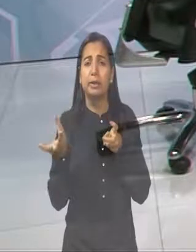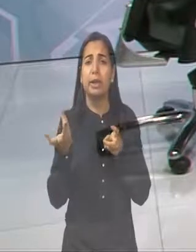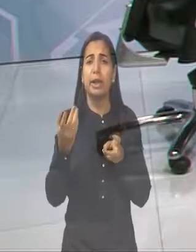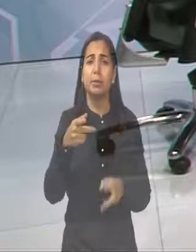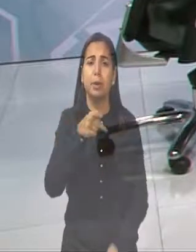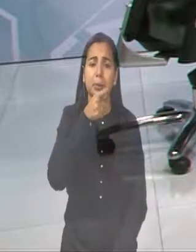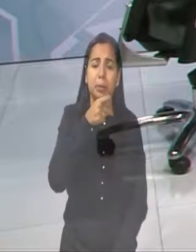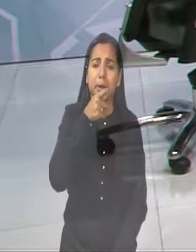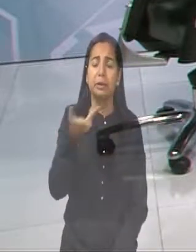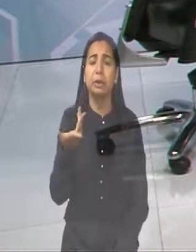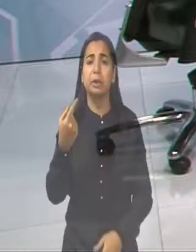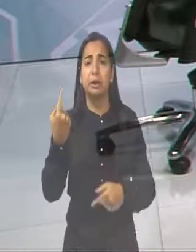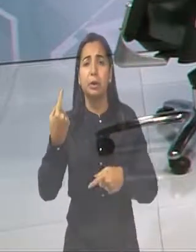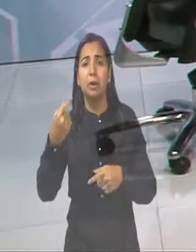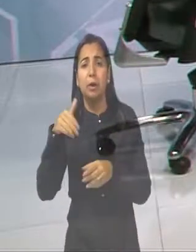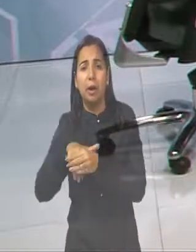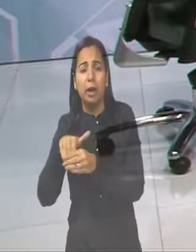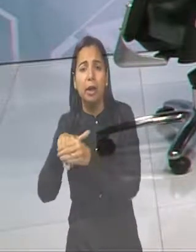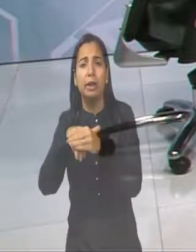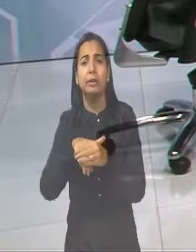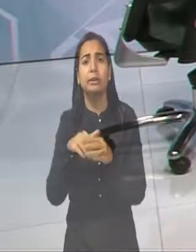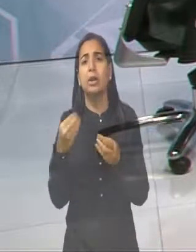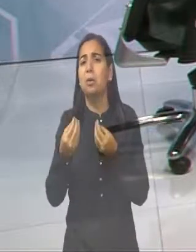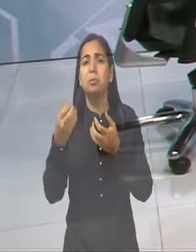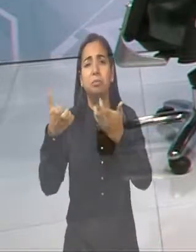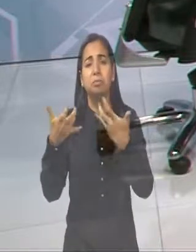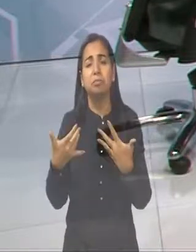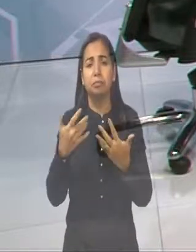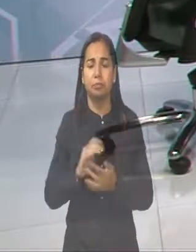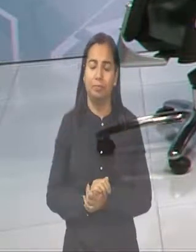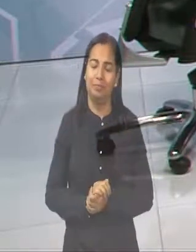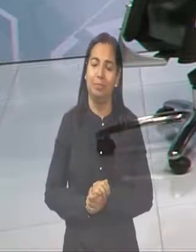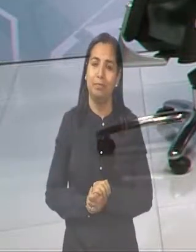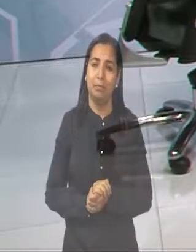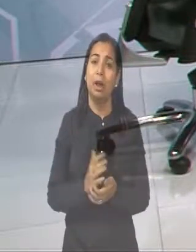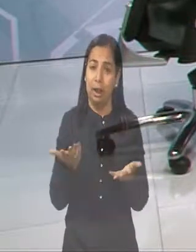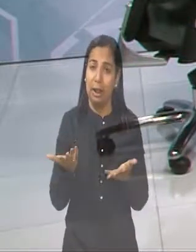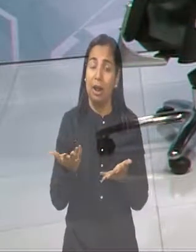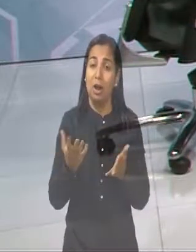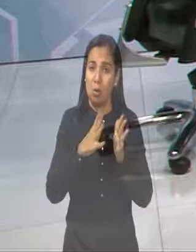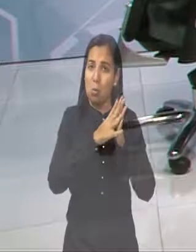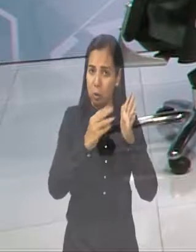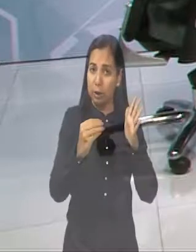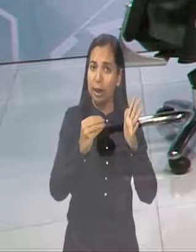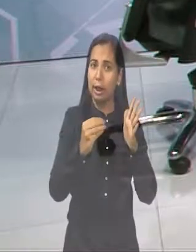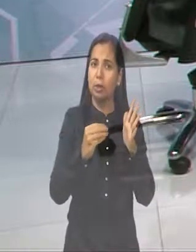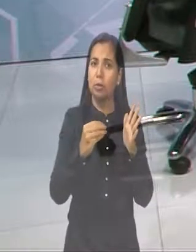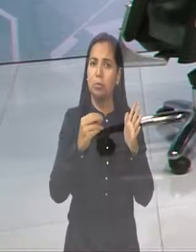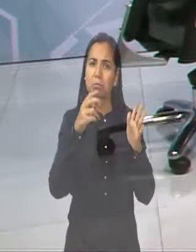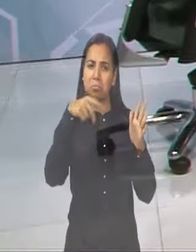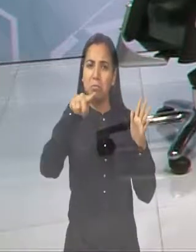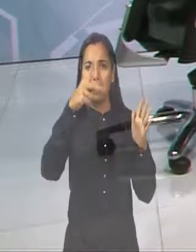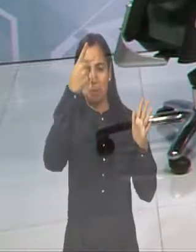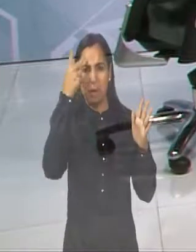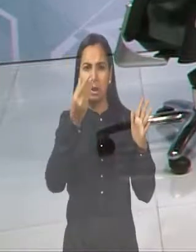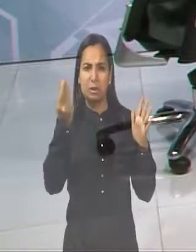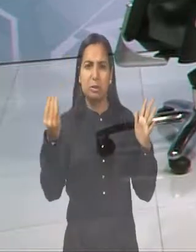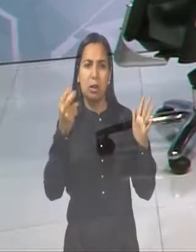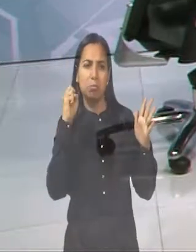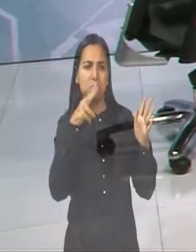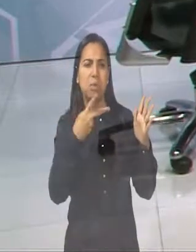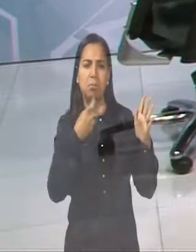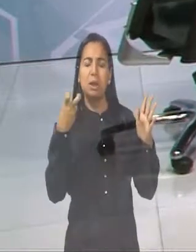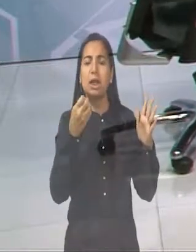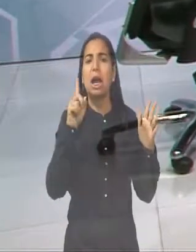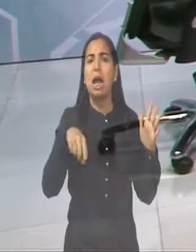partidos, das eleições, enfim, das formas. Mas para muita gente o modelo é ótimo e eles não querem mudar. Não querem mudar, sem